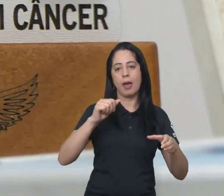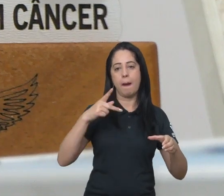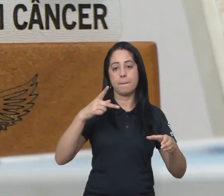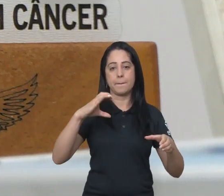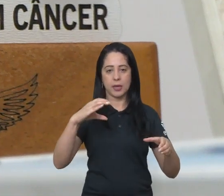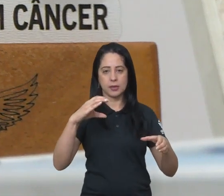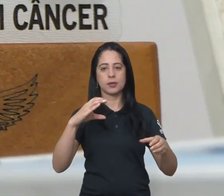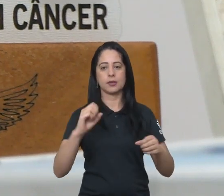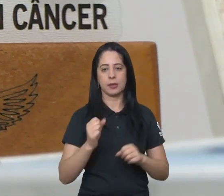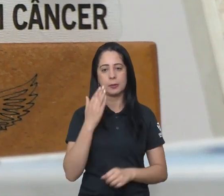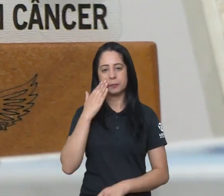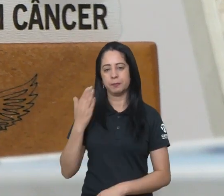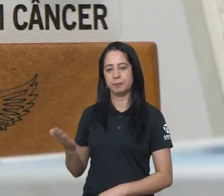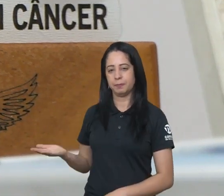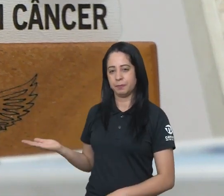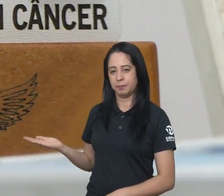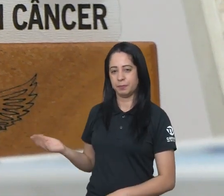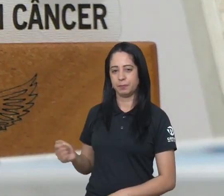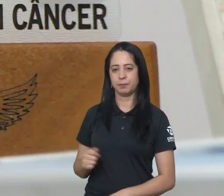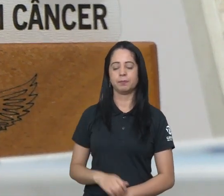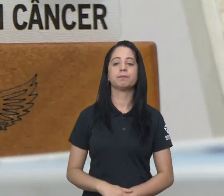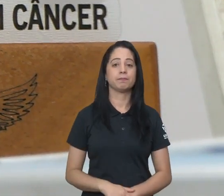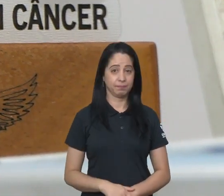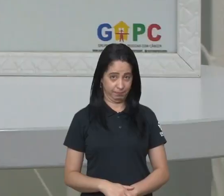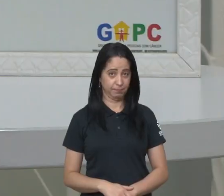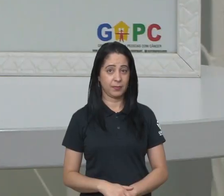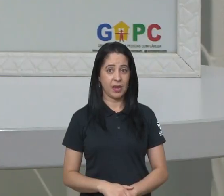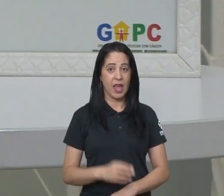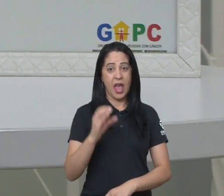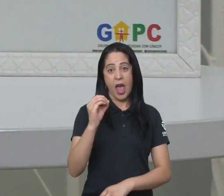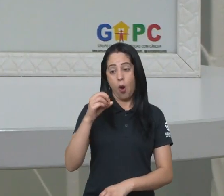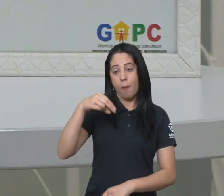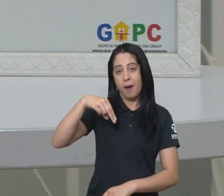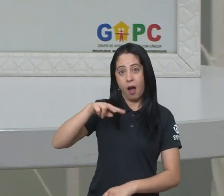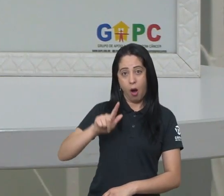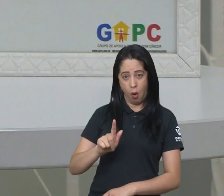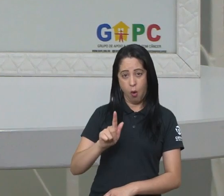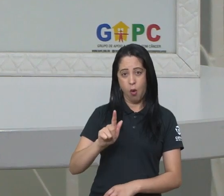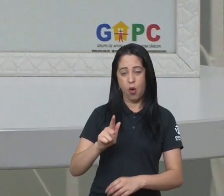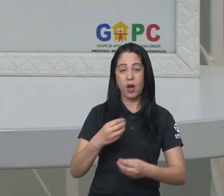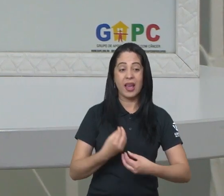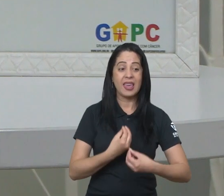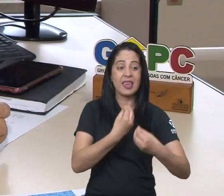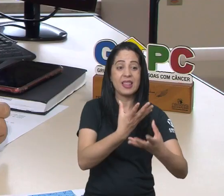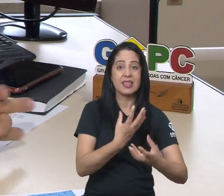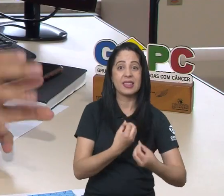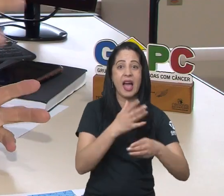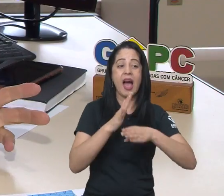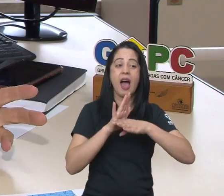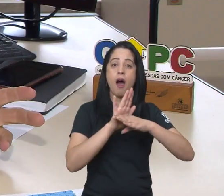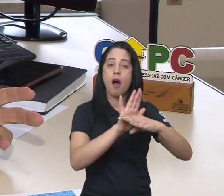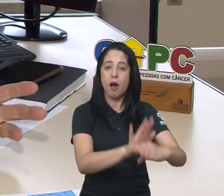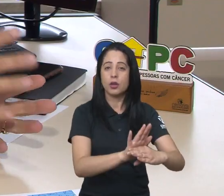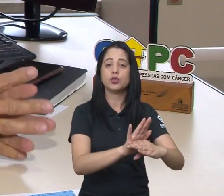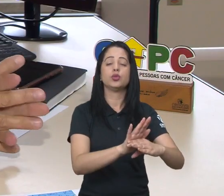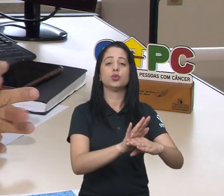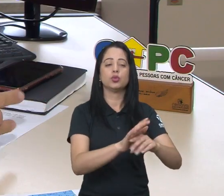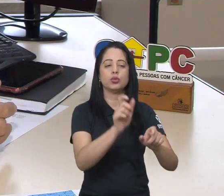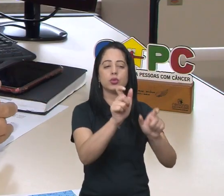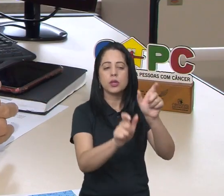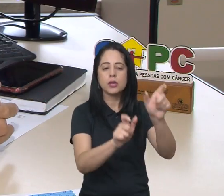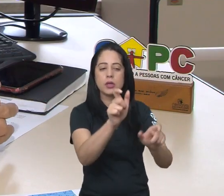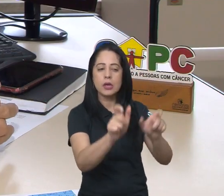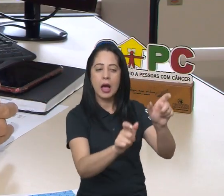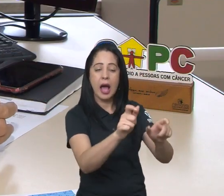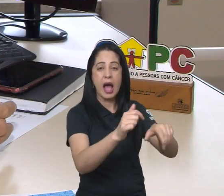Apoio a Pessoas com Câncer, Unidade São José dos Campos, uma organização sem fins lucrativos que oferece ajuda tanto aos